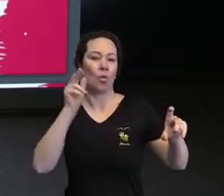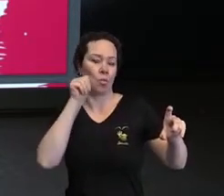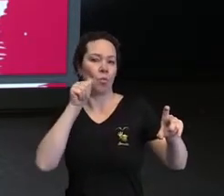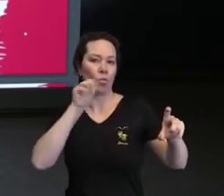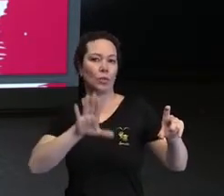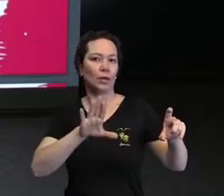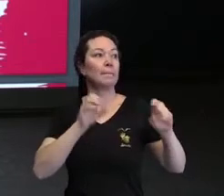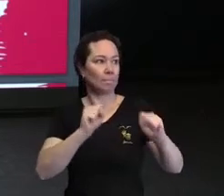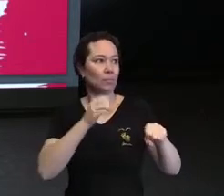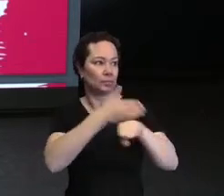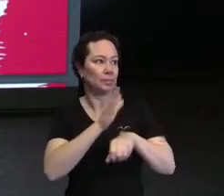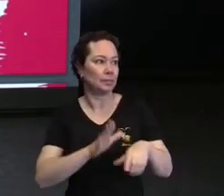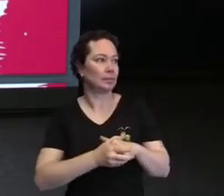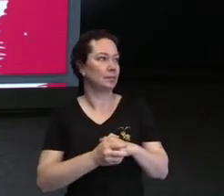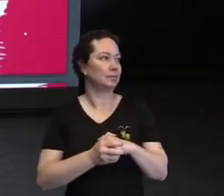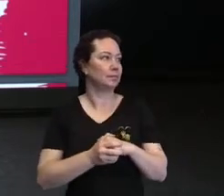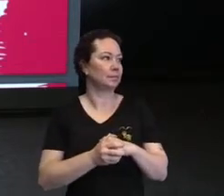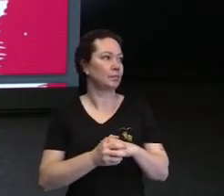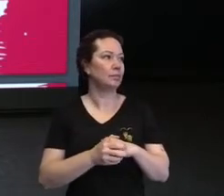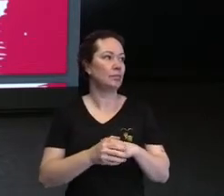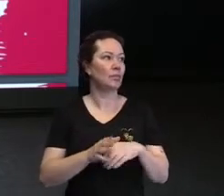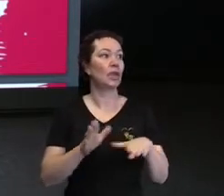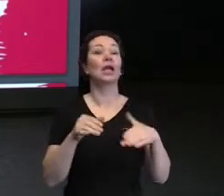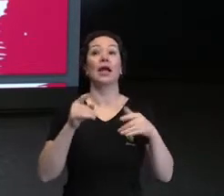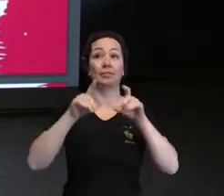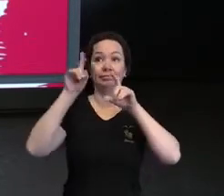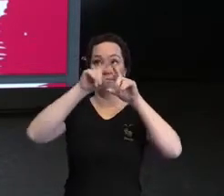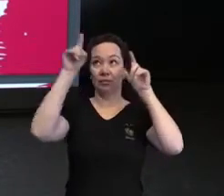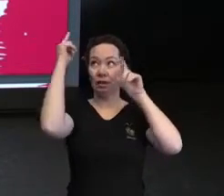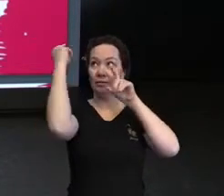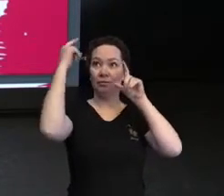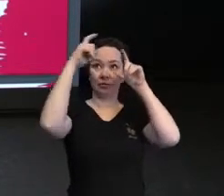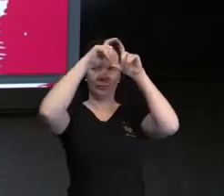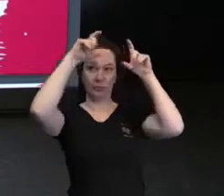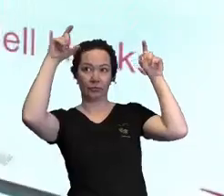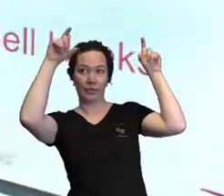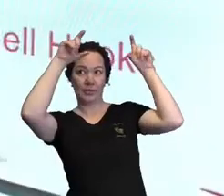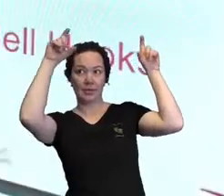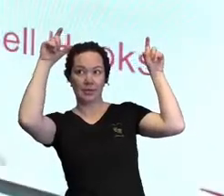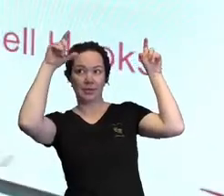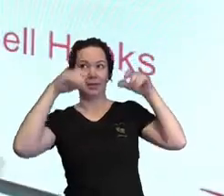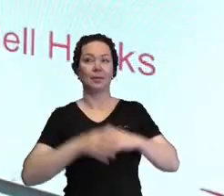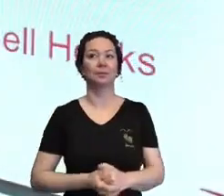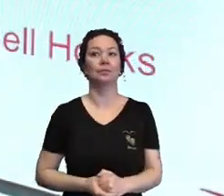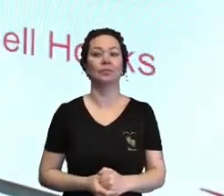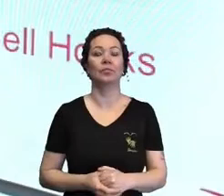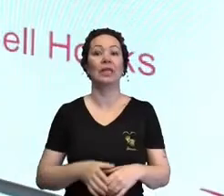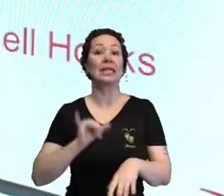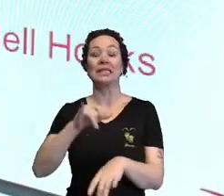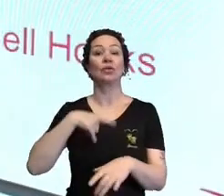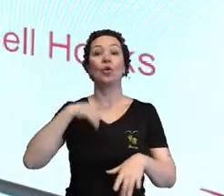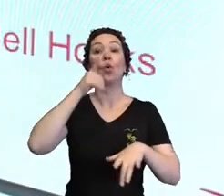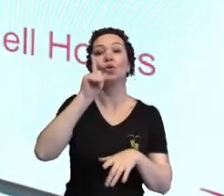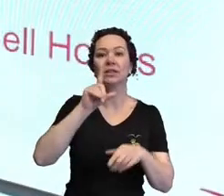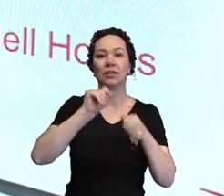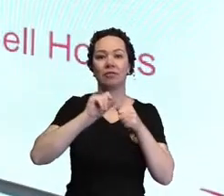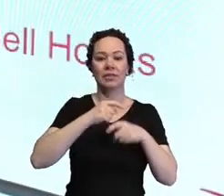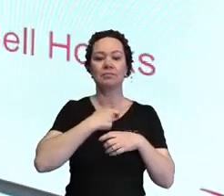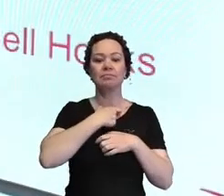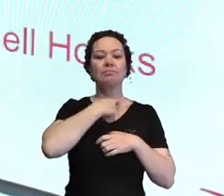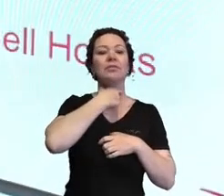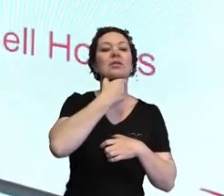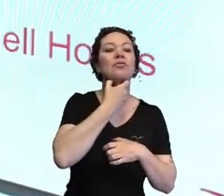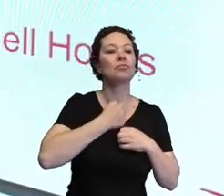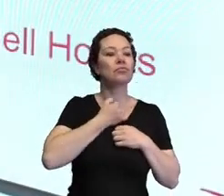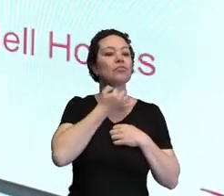isso pode enquanto o pai deixa eu vim para cá enquanto eu não consegui fazer a minha voz ser ouvida